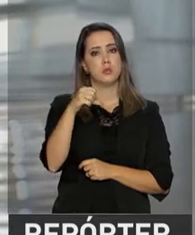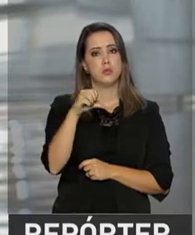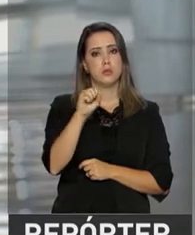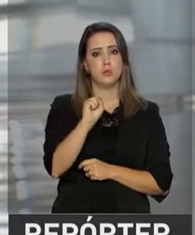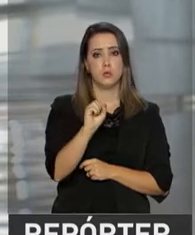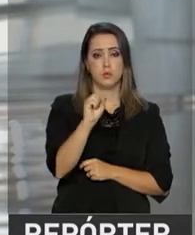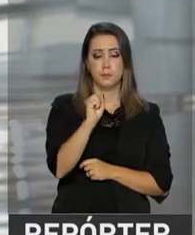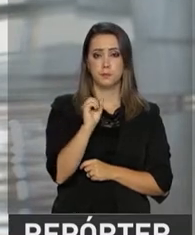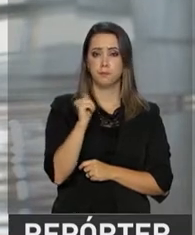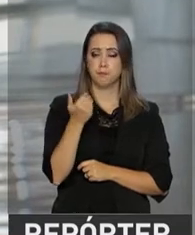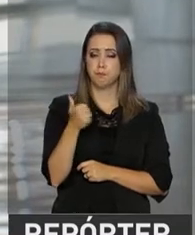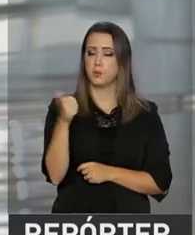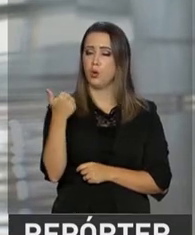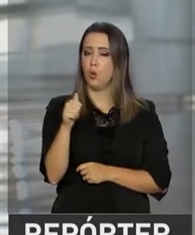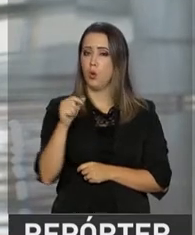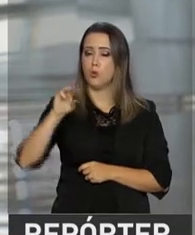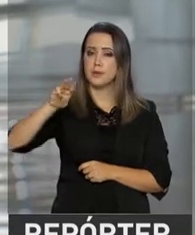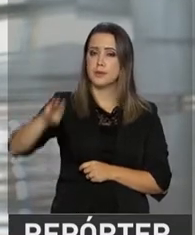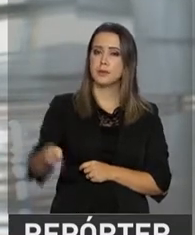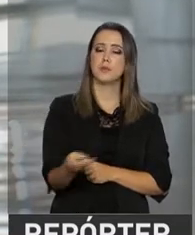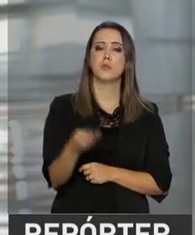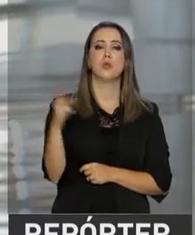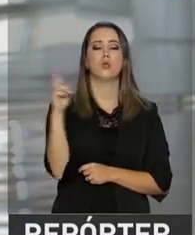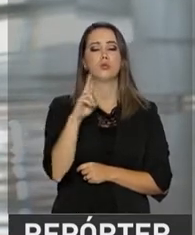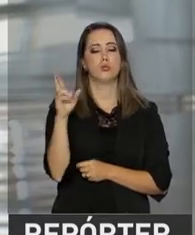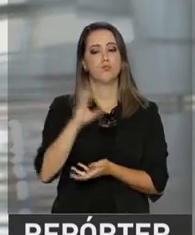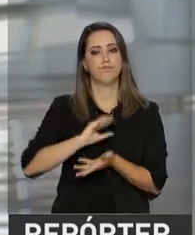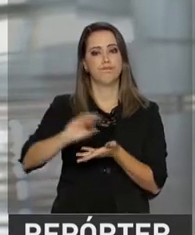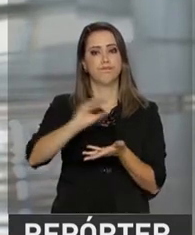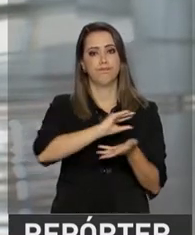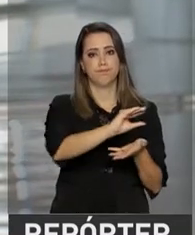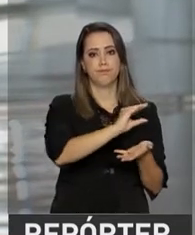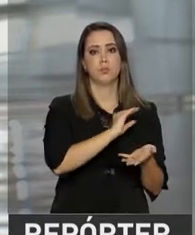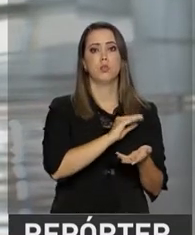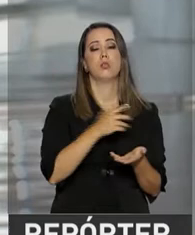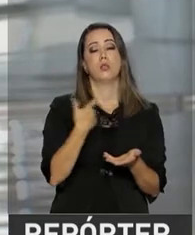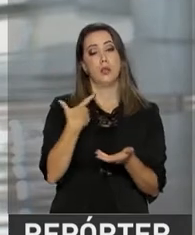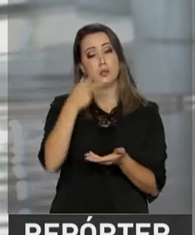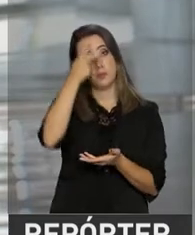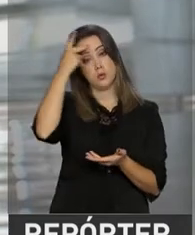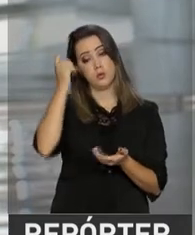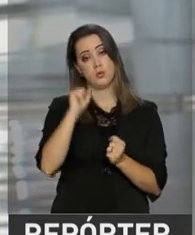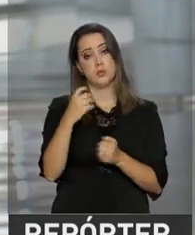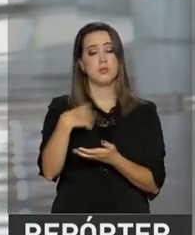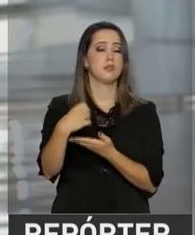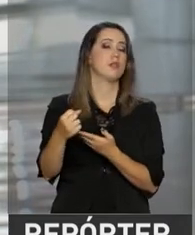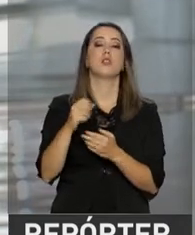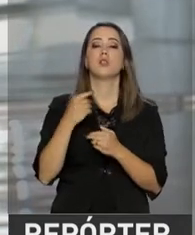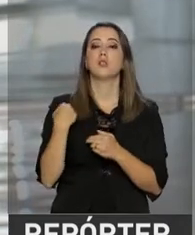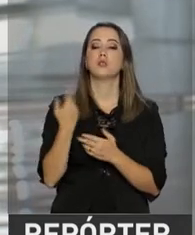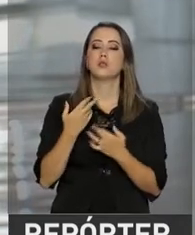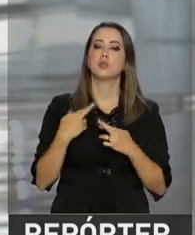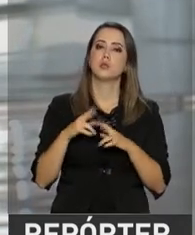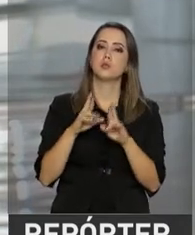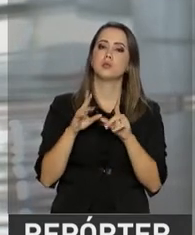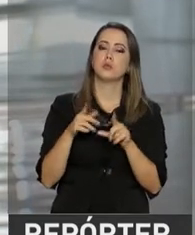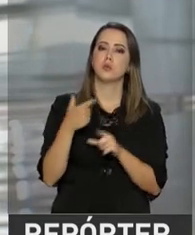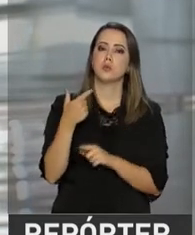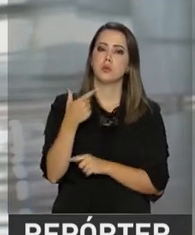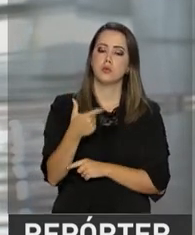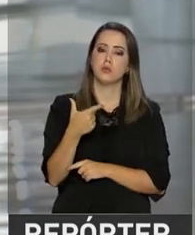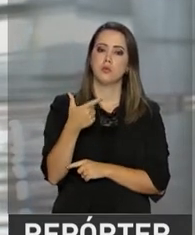de acordo com o governo 11 milhões de reais devem ser resgatados com a mudança com isso é esperado uma injeção de